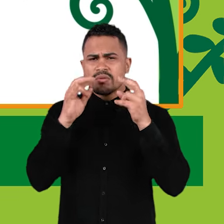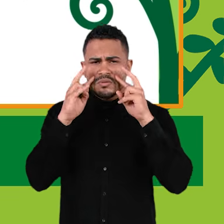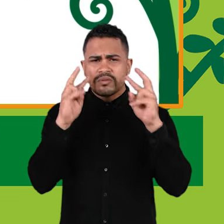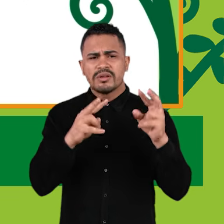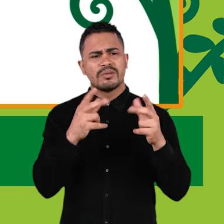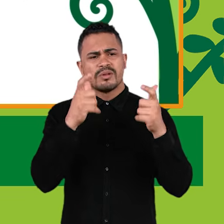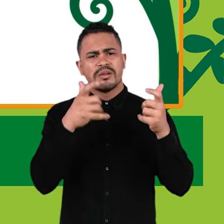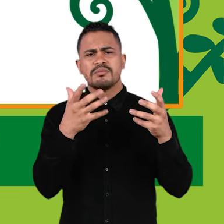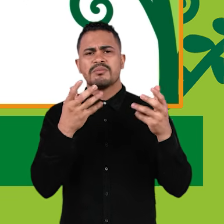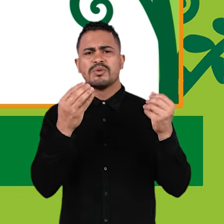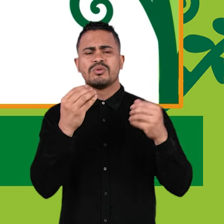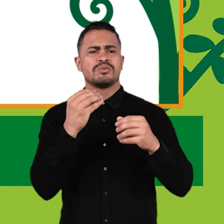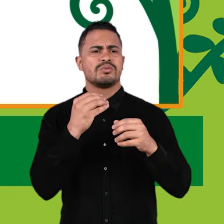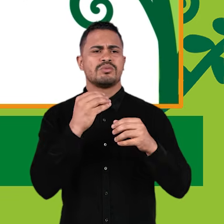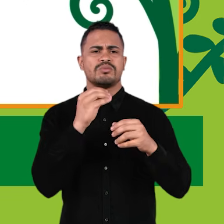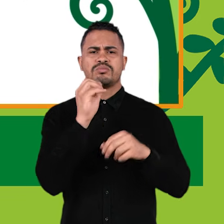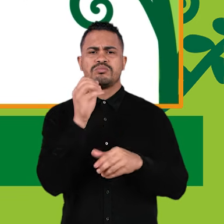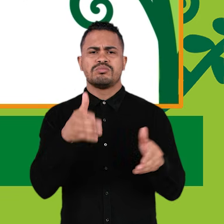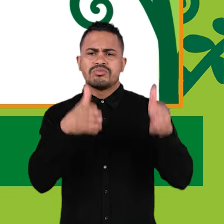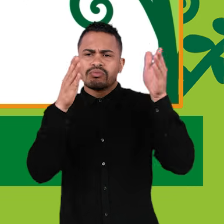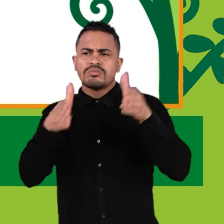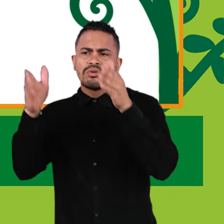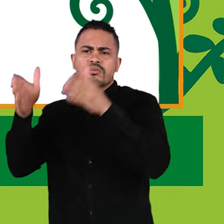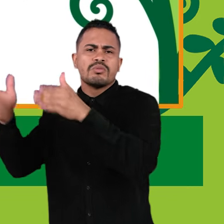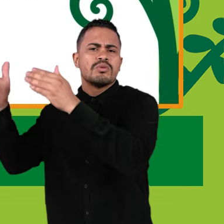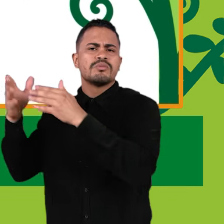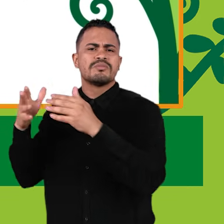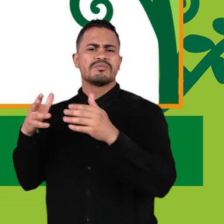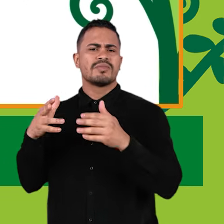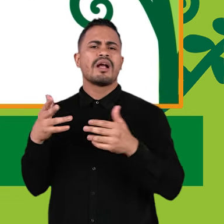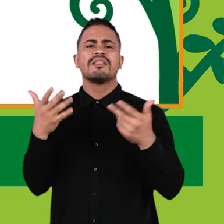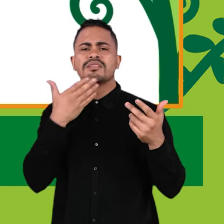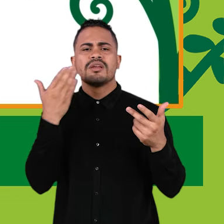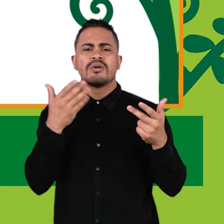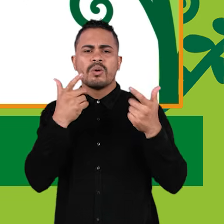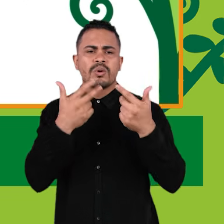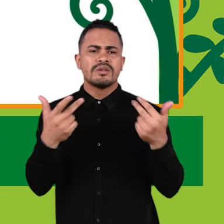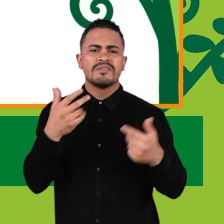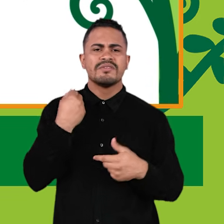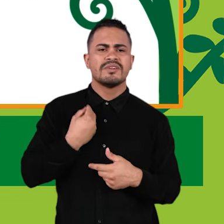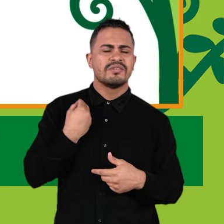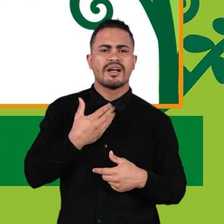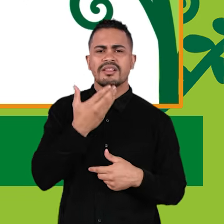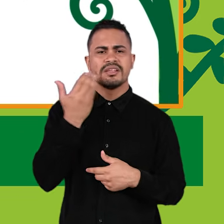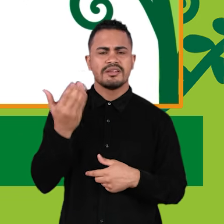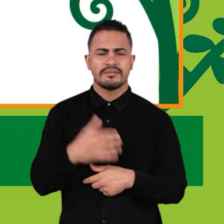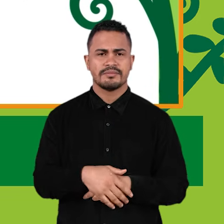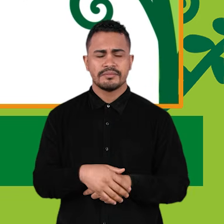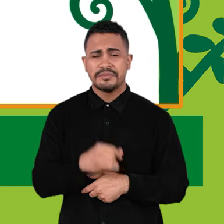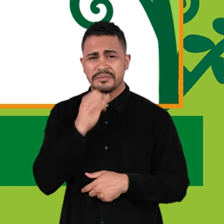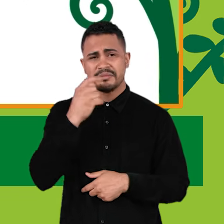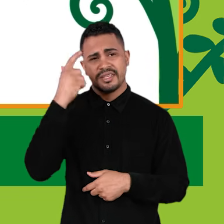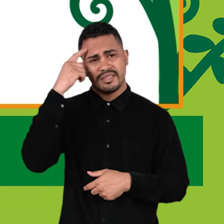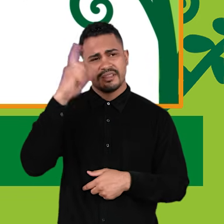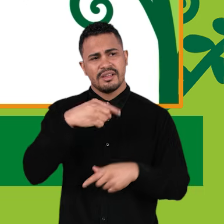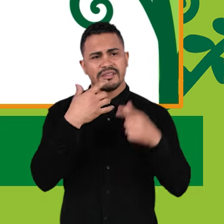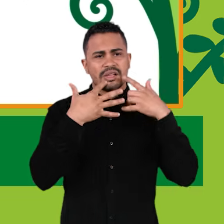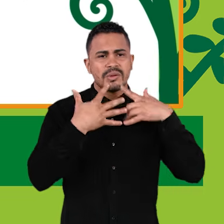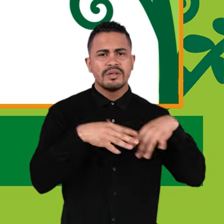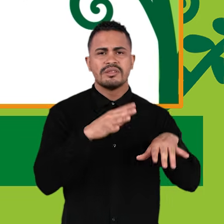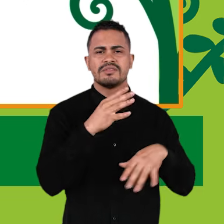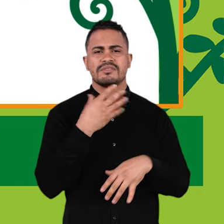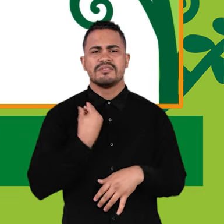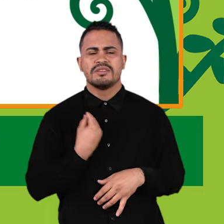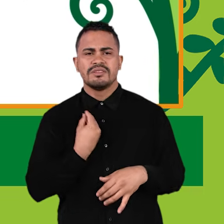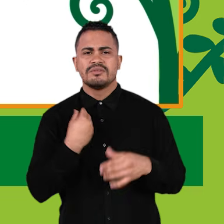área altamente urbanizada, como é que você pode ver as coisas vivas, digamos assim? A gente pensa que coisa viva, né, a natureza, como o